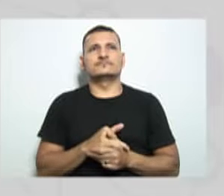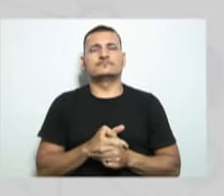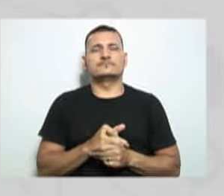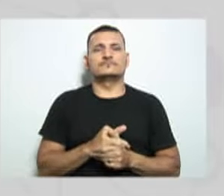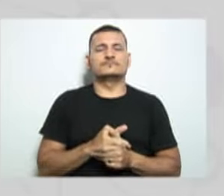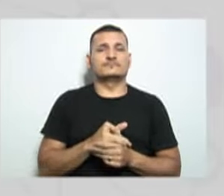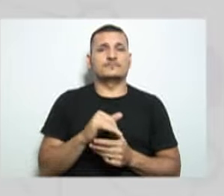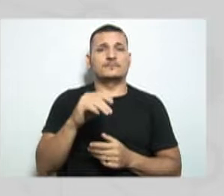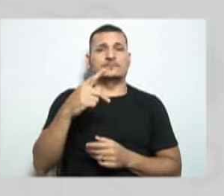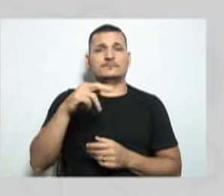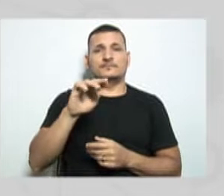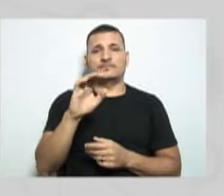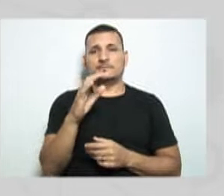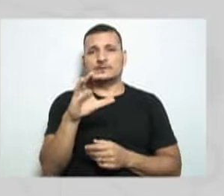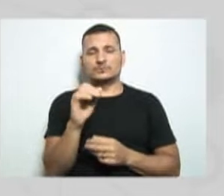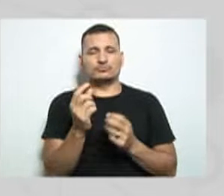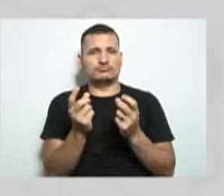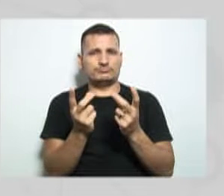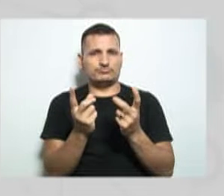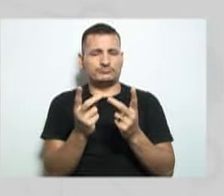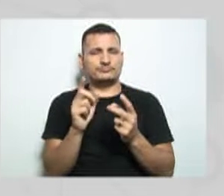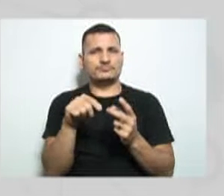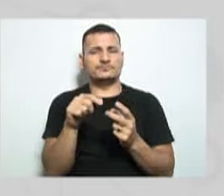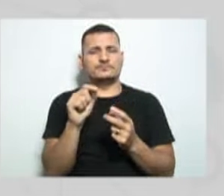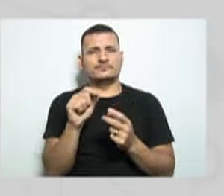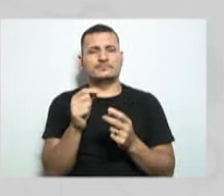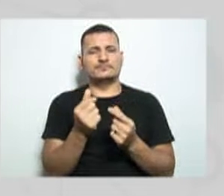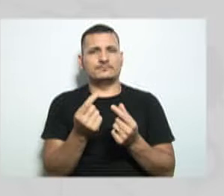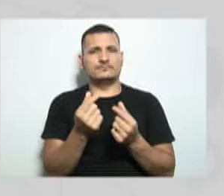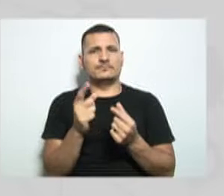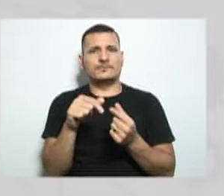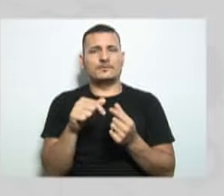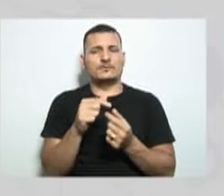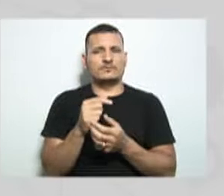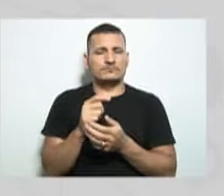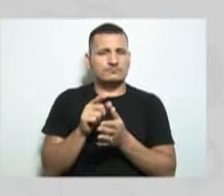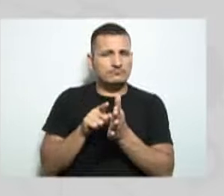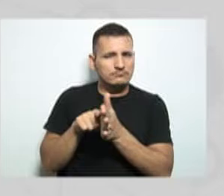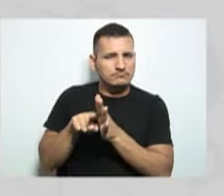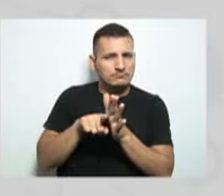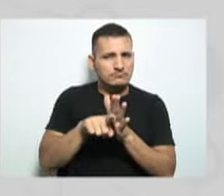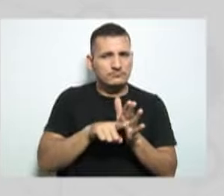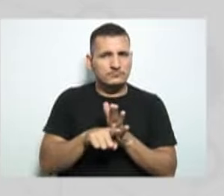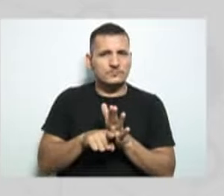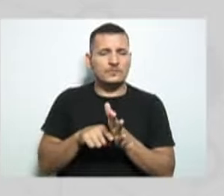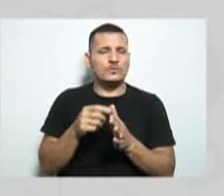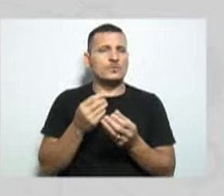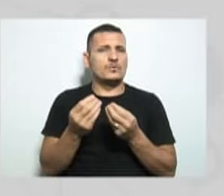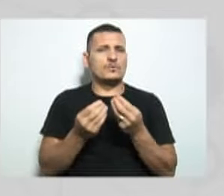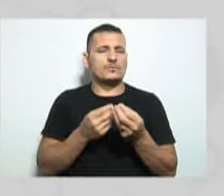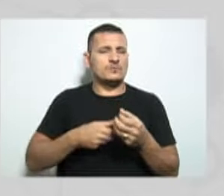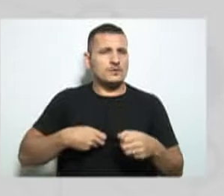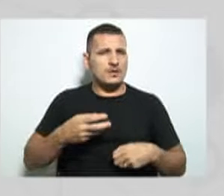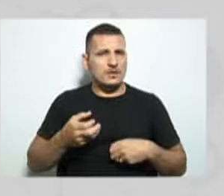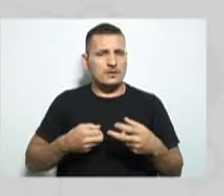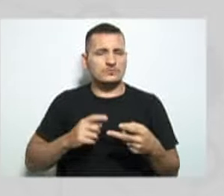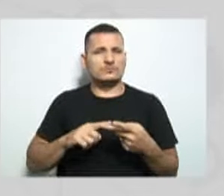Formação de preço é o quê? Mapeamento correto dos custos de produção. Apresenta uma oportunidade